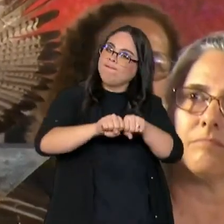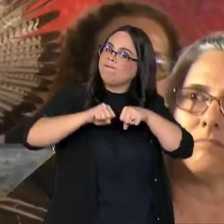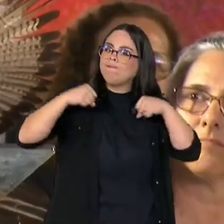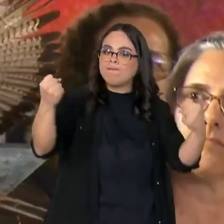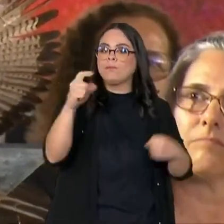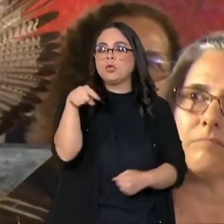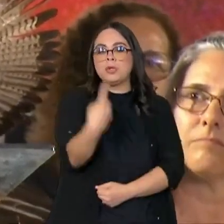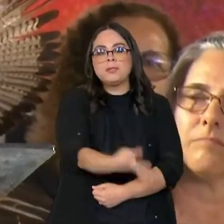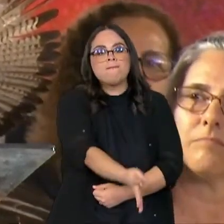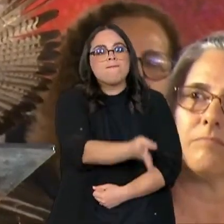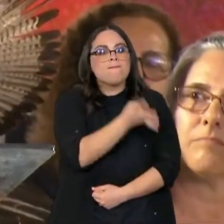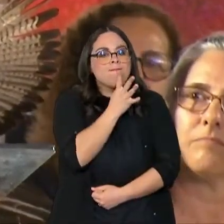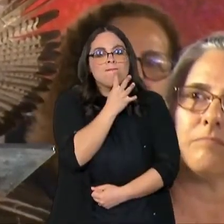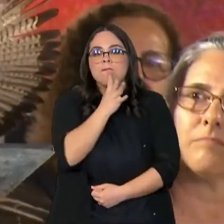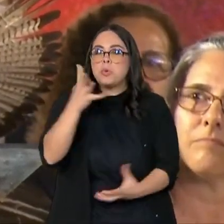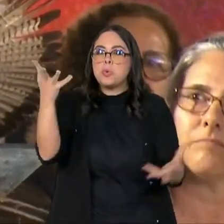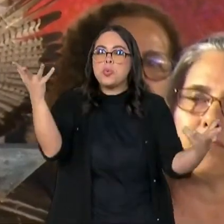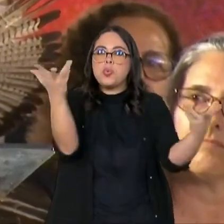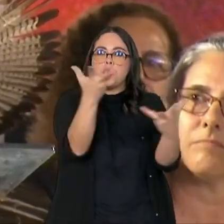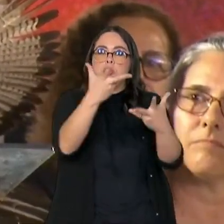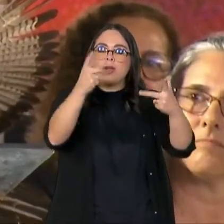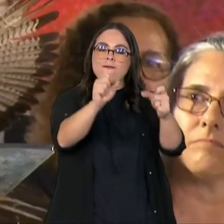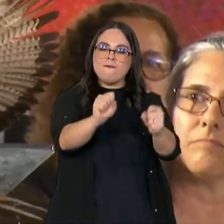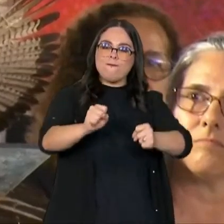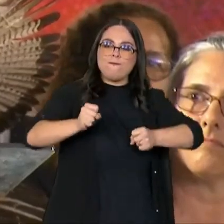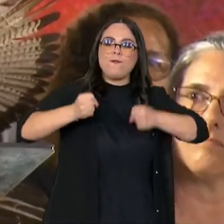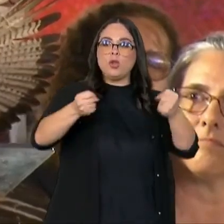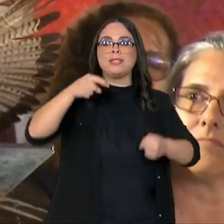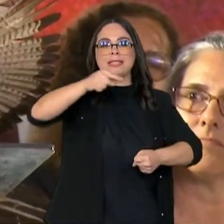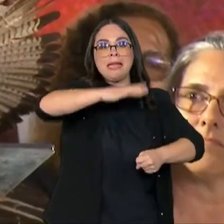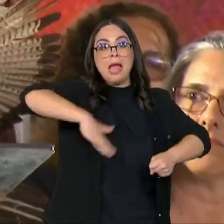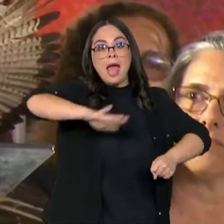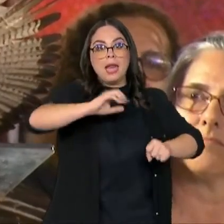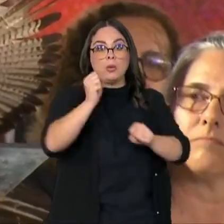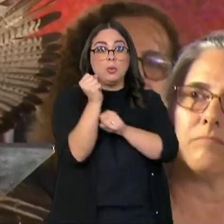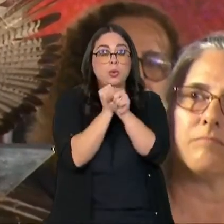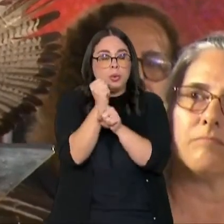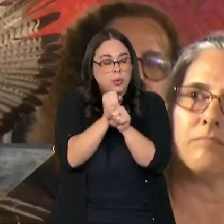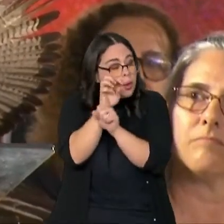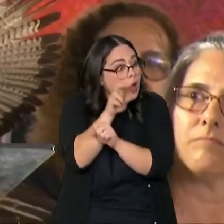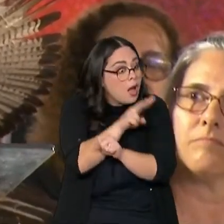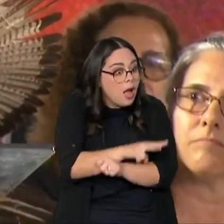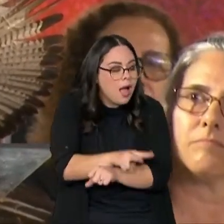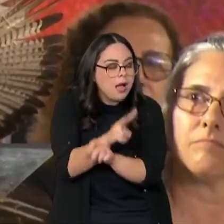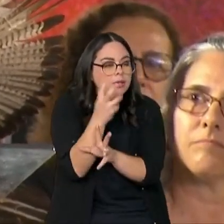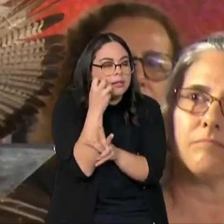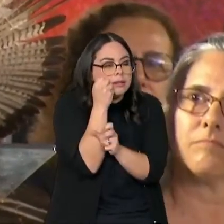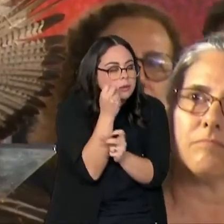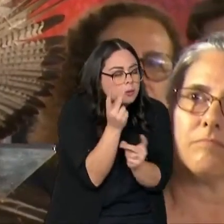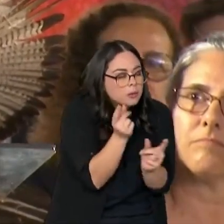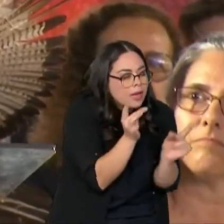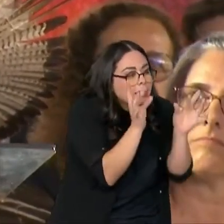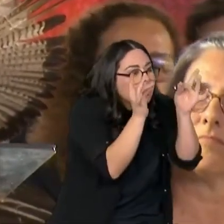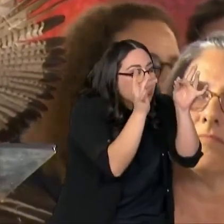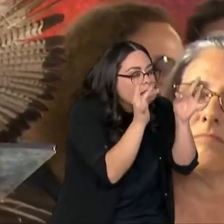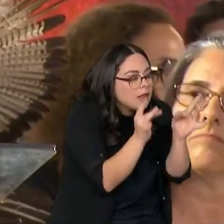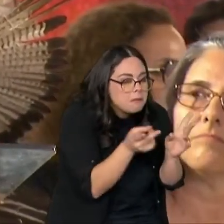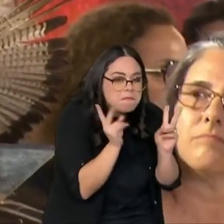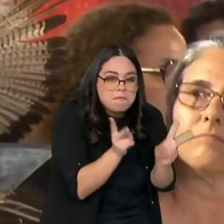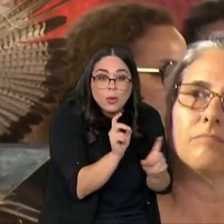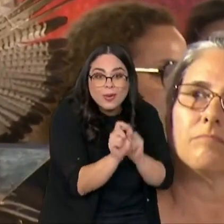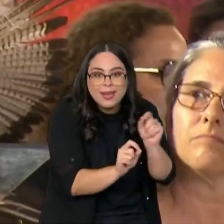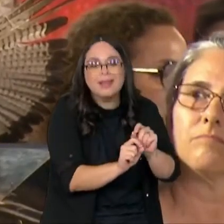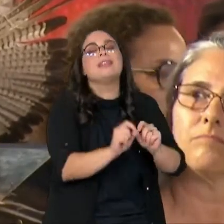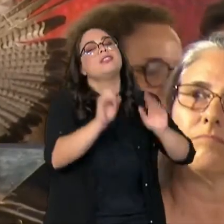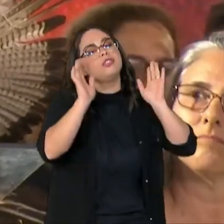não conhecer a beleza e a força dessa peça centenária e tão bem conservada, mesmo